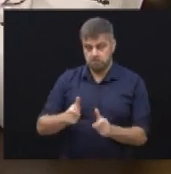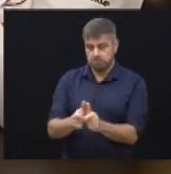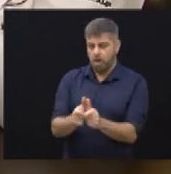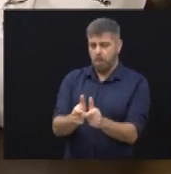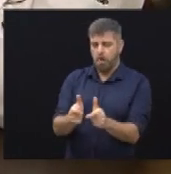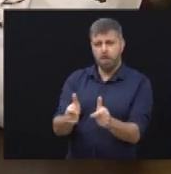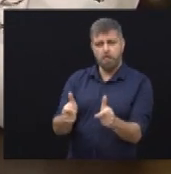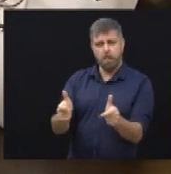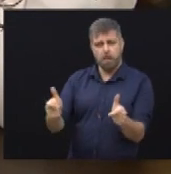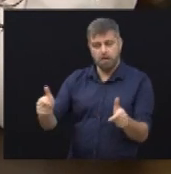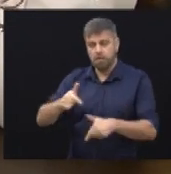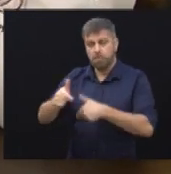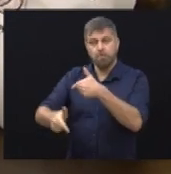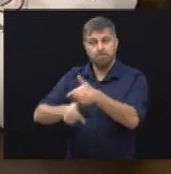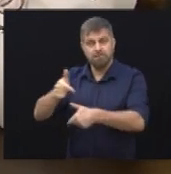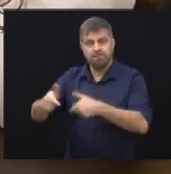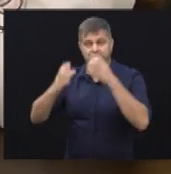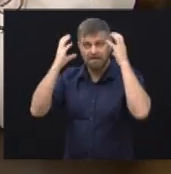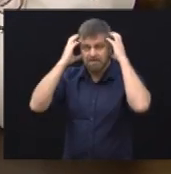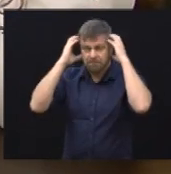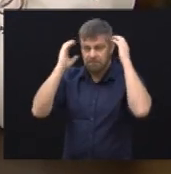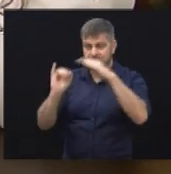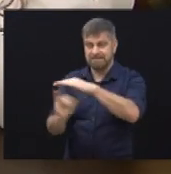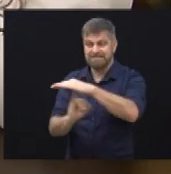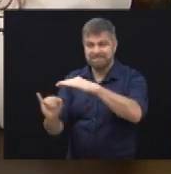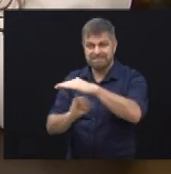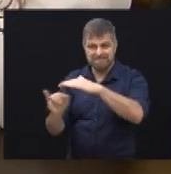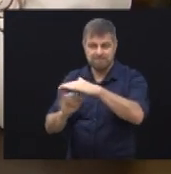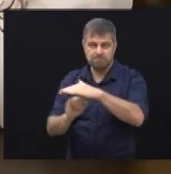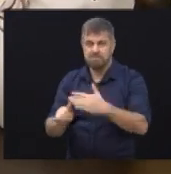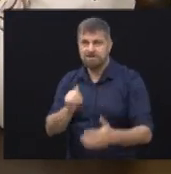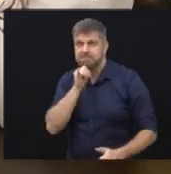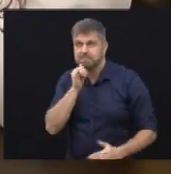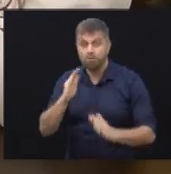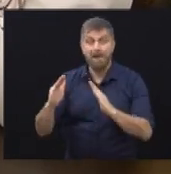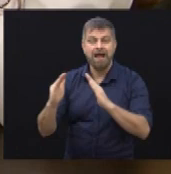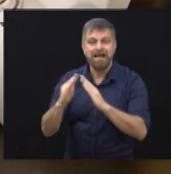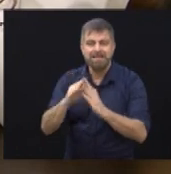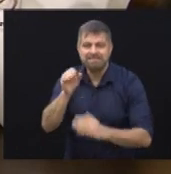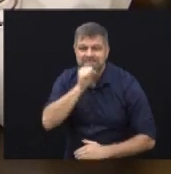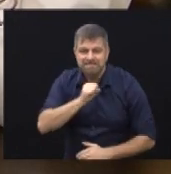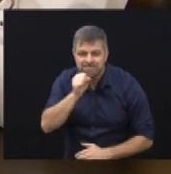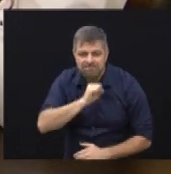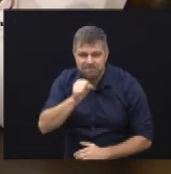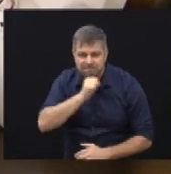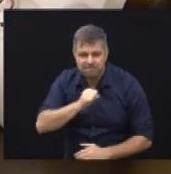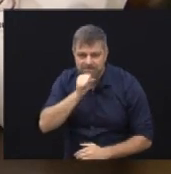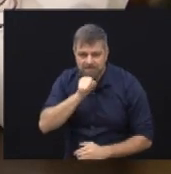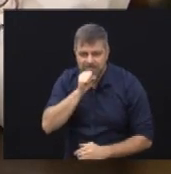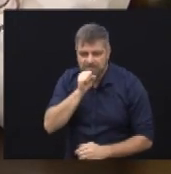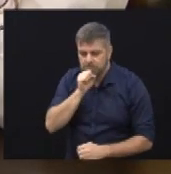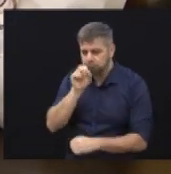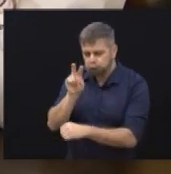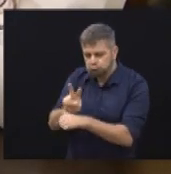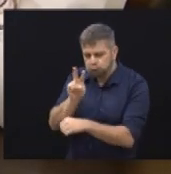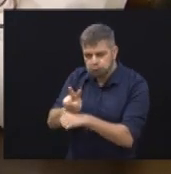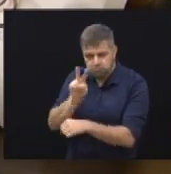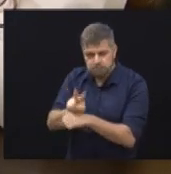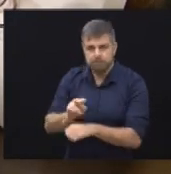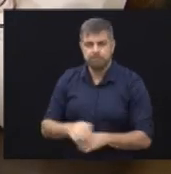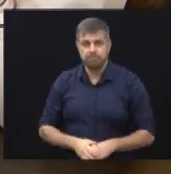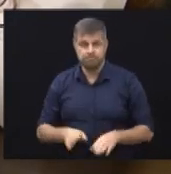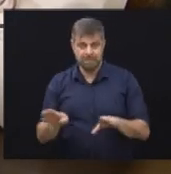crescendo bastante o trabalho de fono em instituição de longa permanência, que são os asilos, né, a casa de